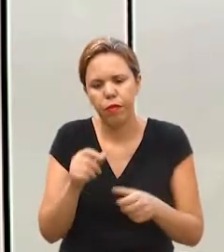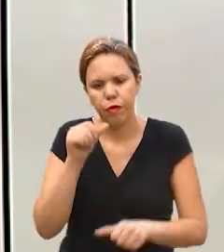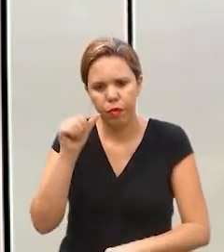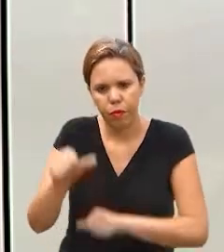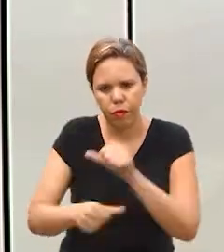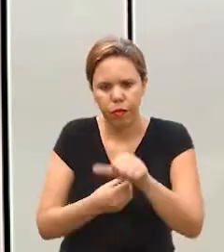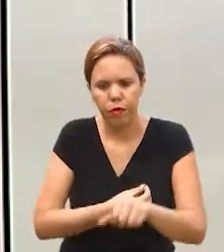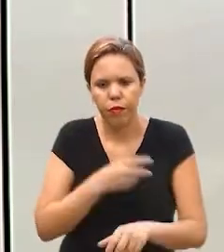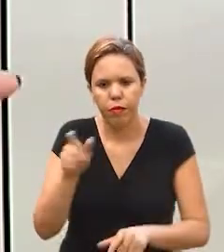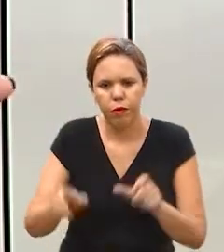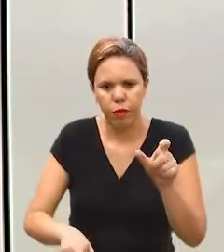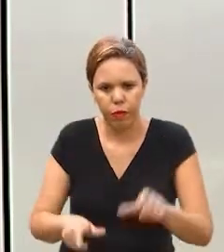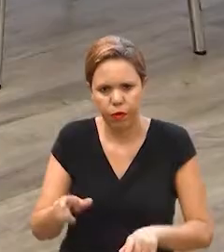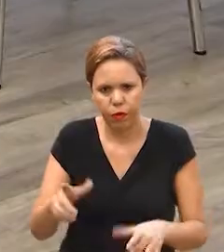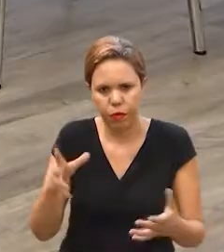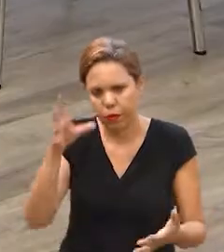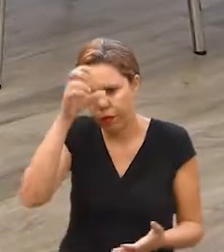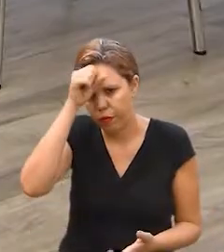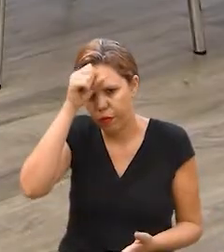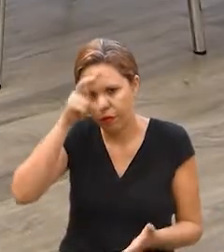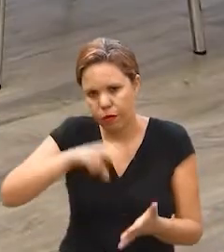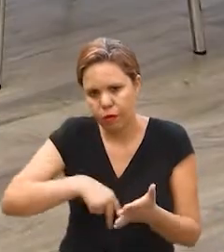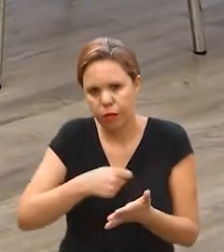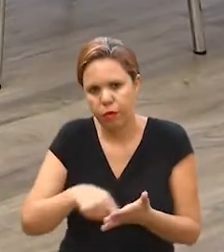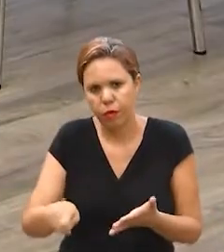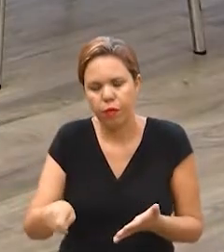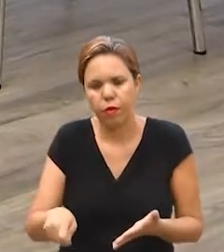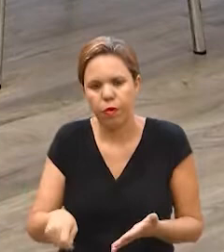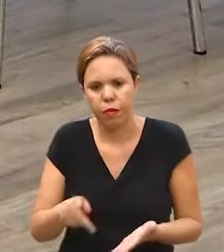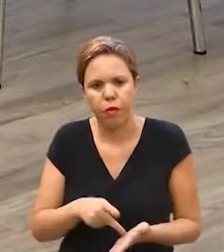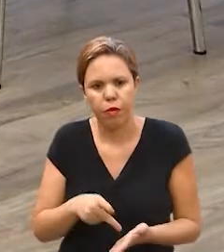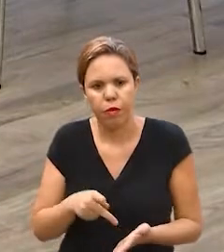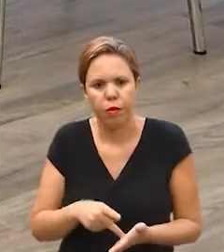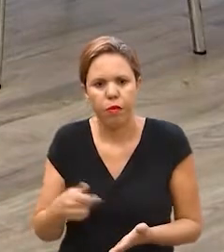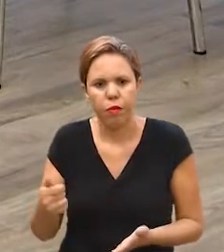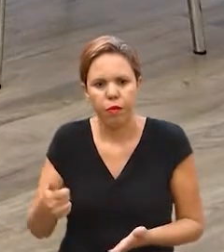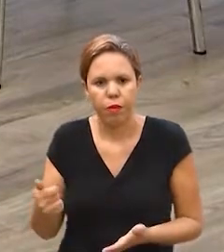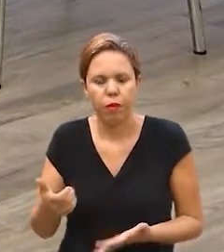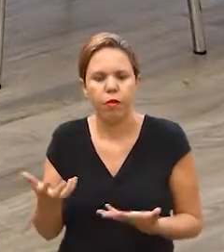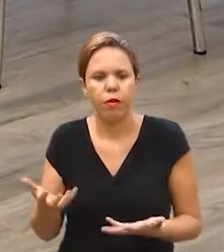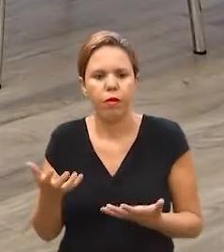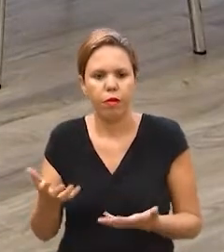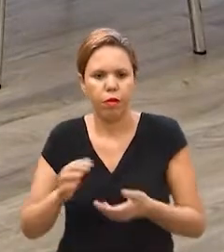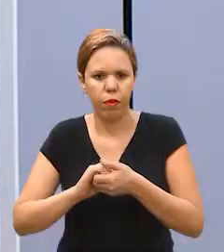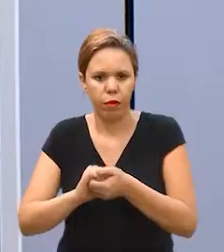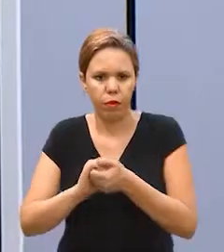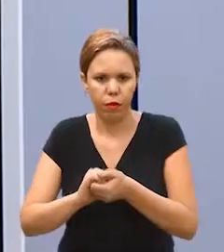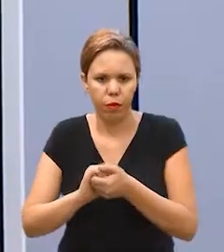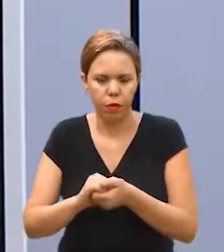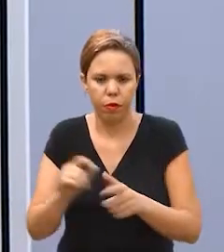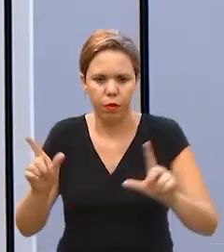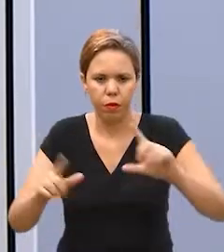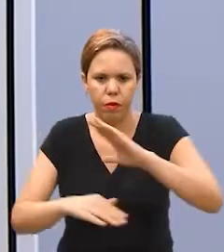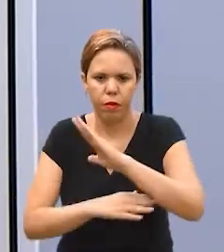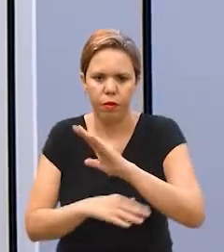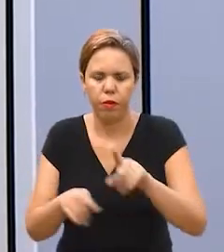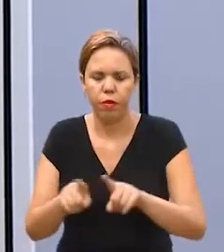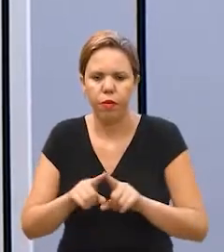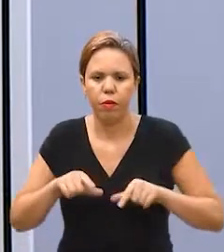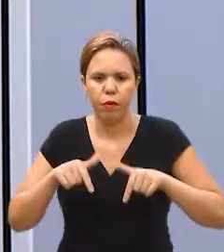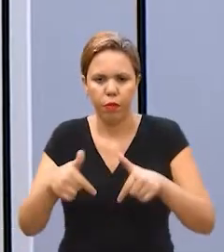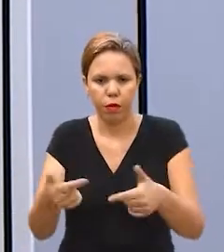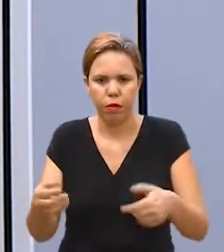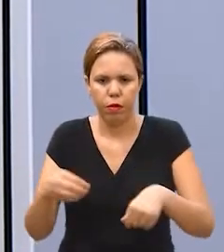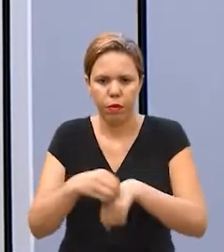né? Quando ela aprende a ler e escrever. Não, é verdade. Primeiro, eu quero cumprimentar a TV Câmara pela iniciativa de trazer esse